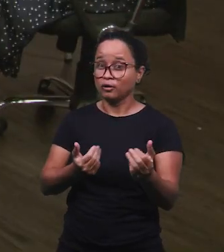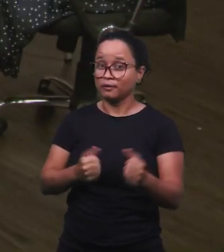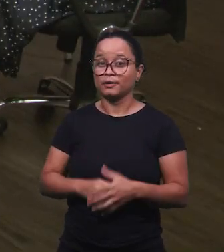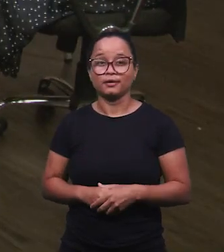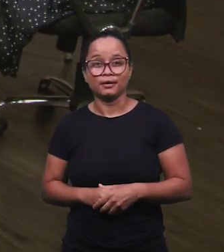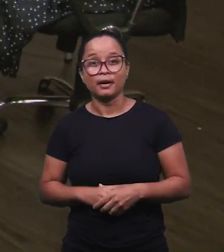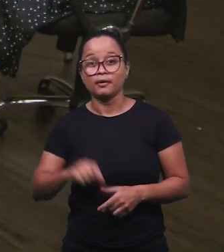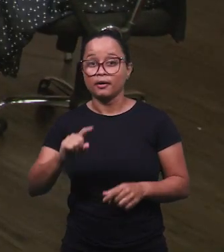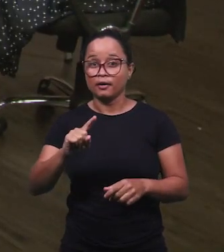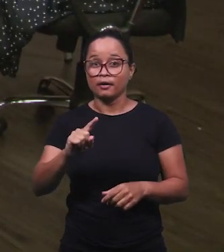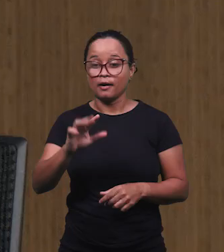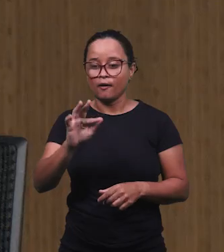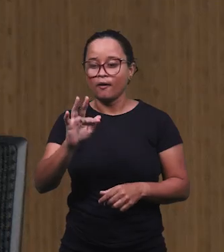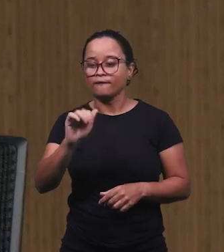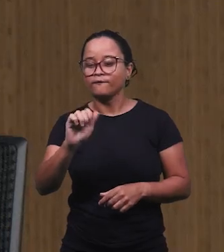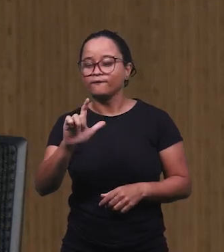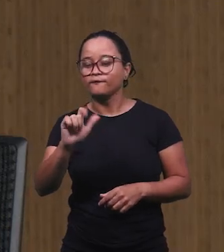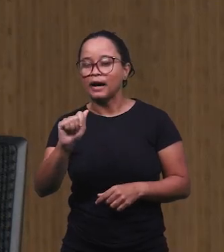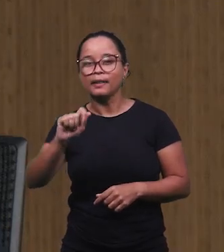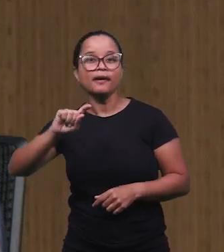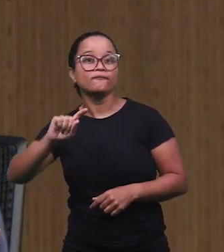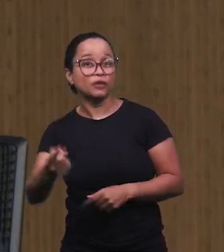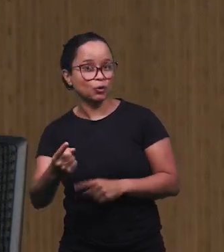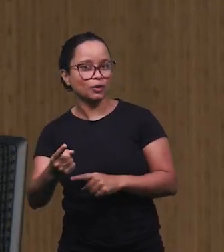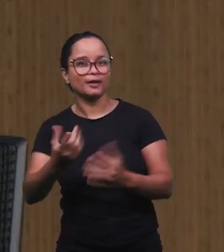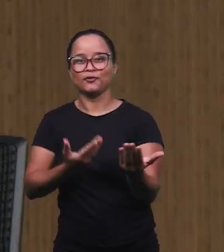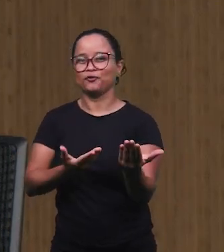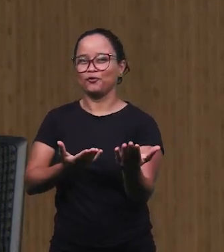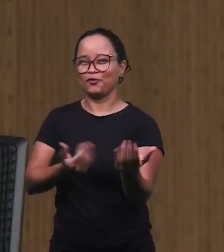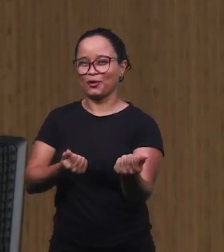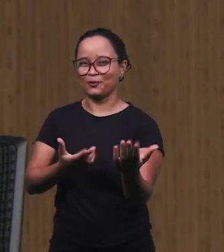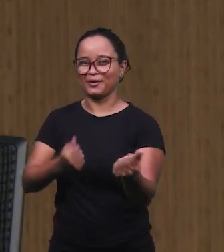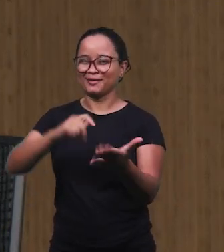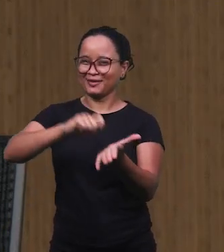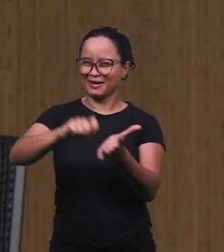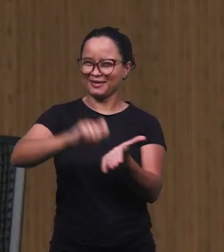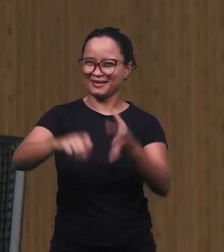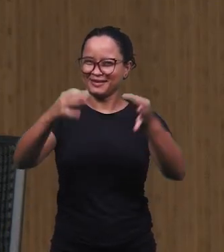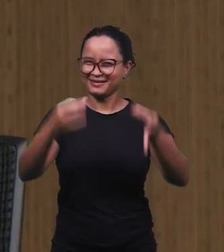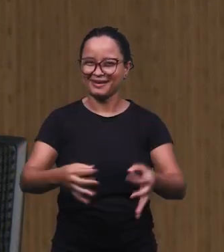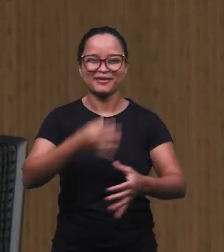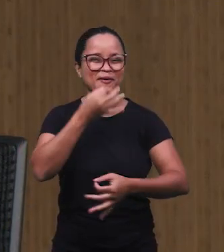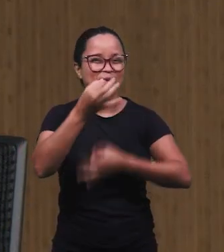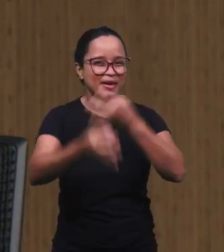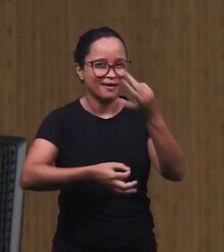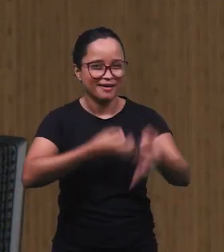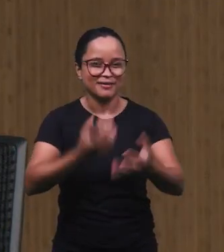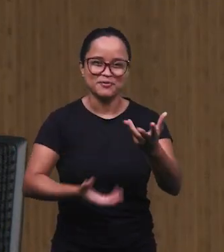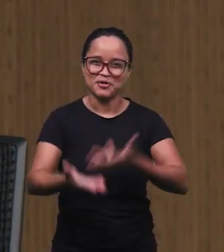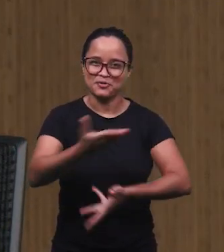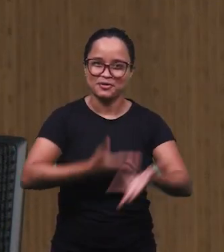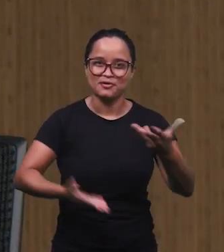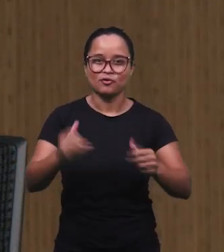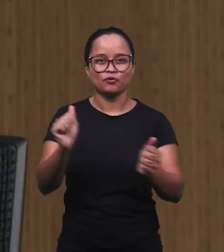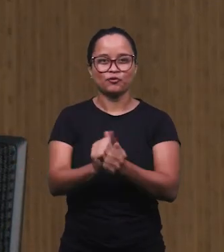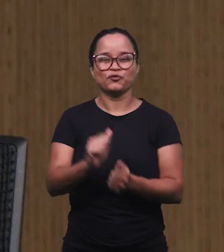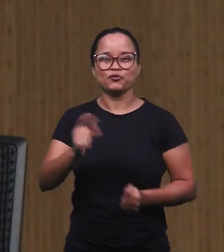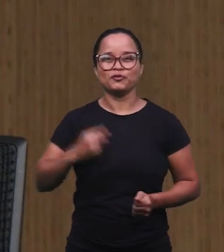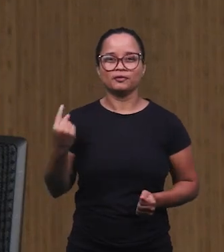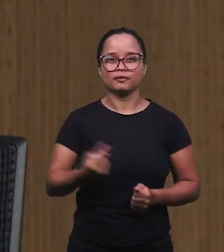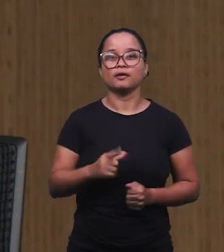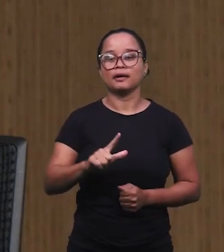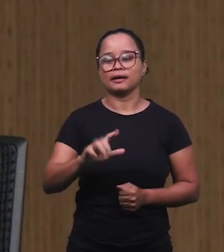da vírgula. Fala, vírgula, jovem. Comenta aí pra gente ver, né, a sua participação aqui